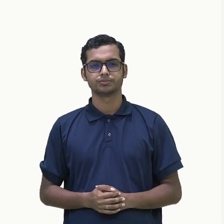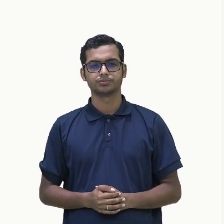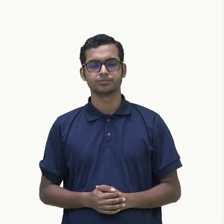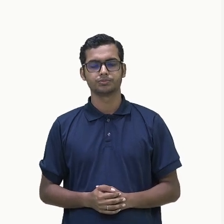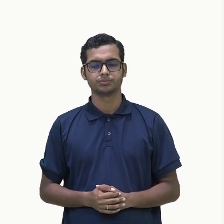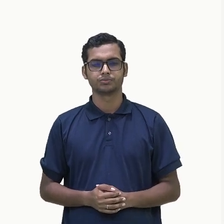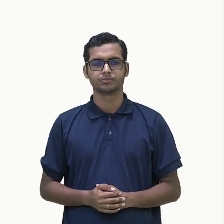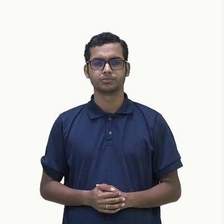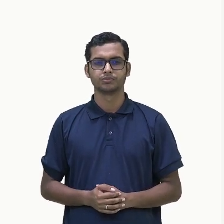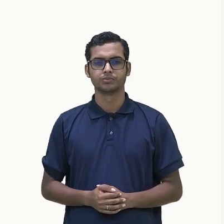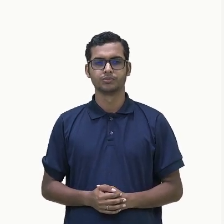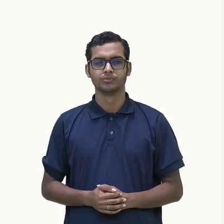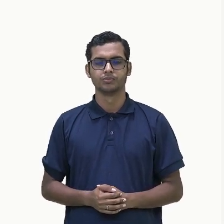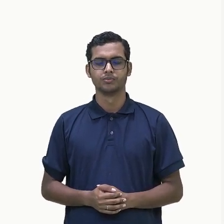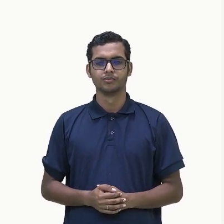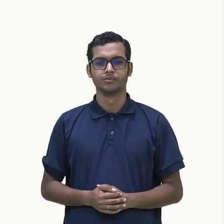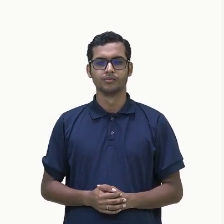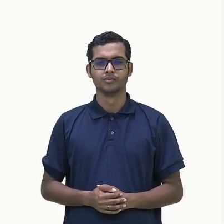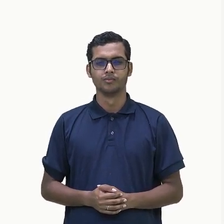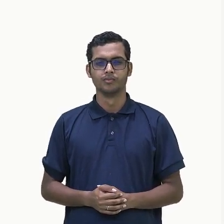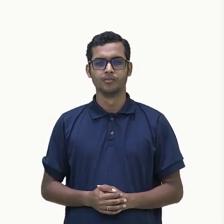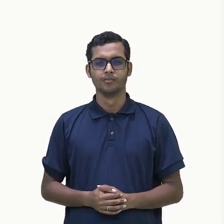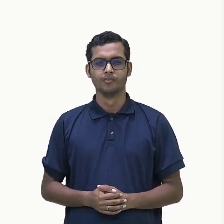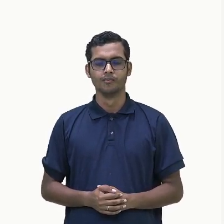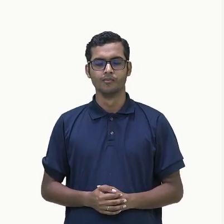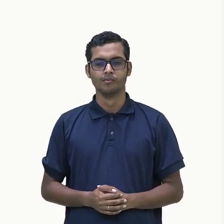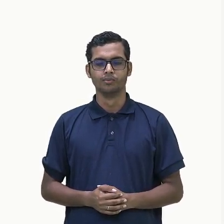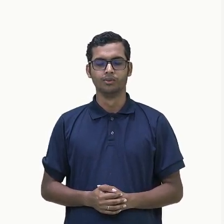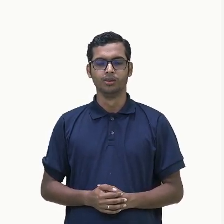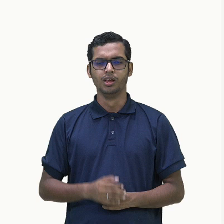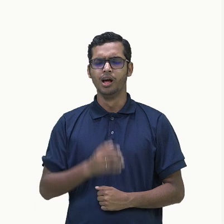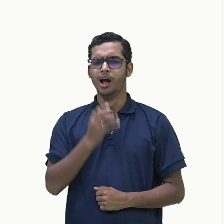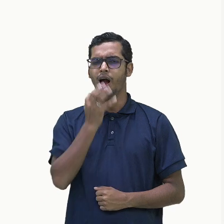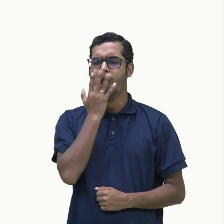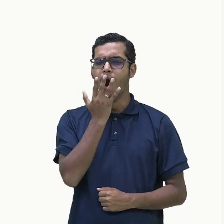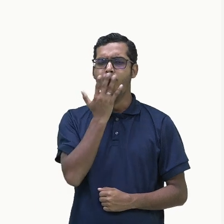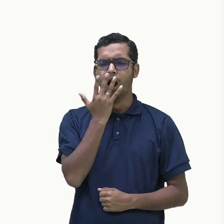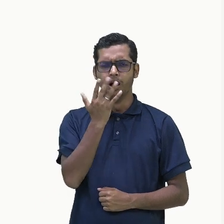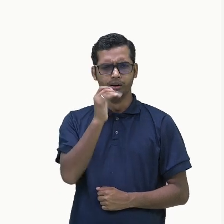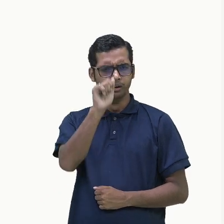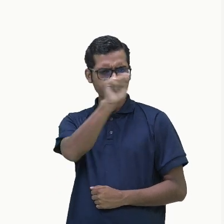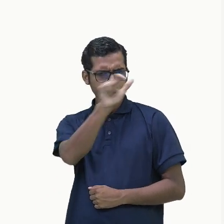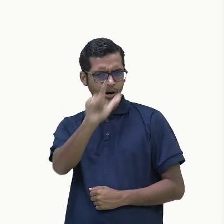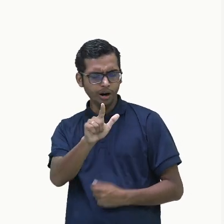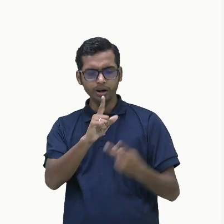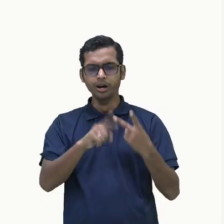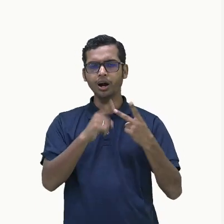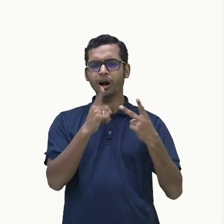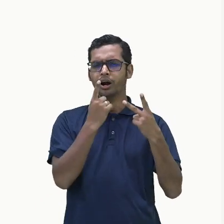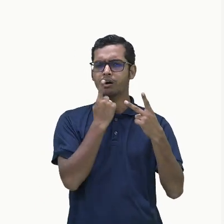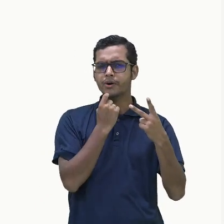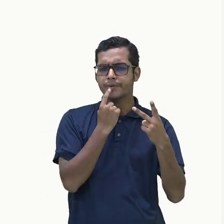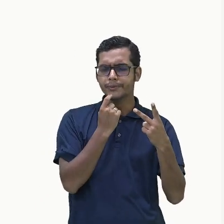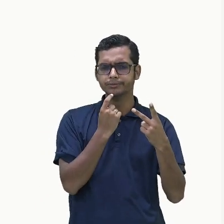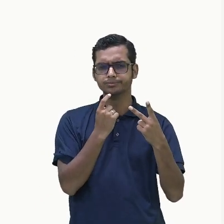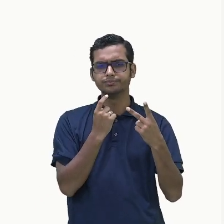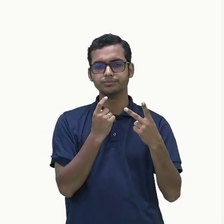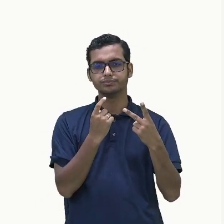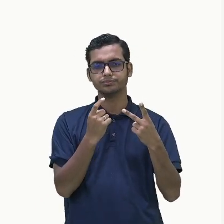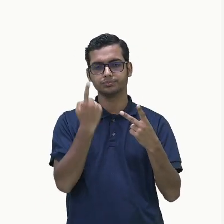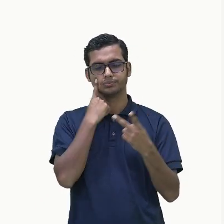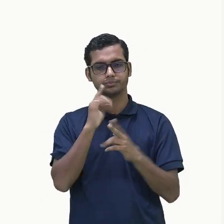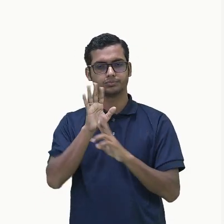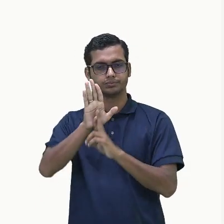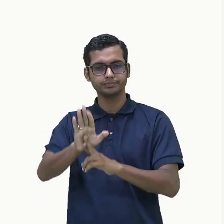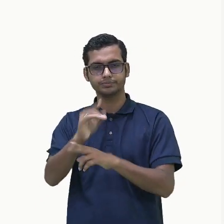mistura da cor azul com a cor vermelha corresponde a 11